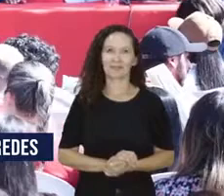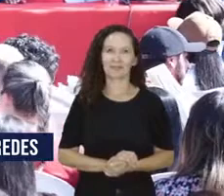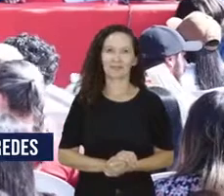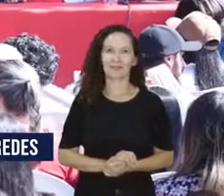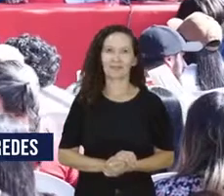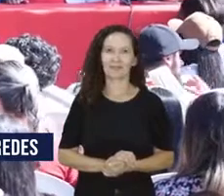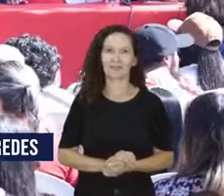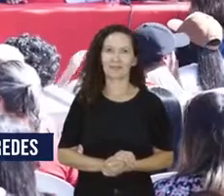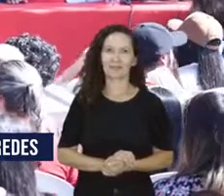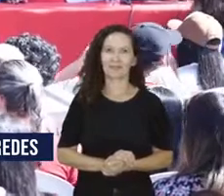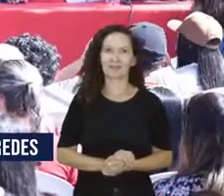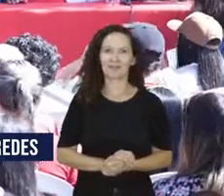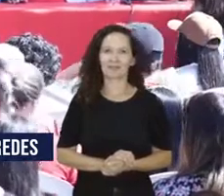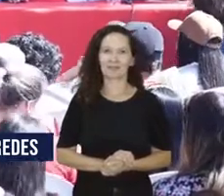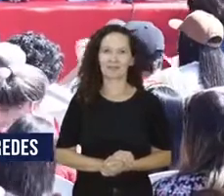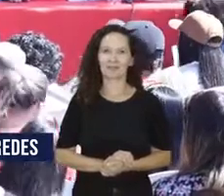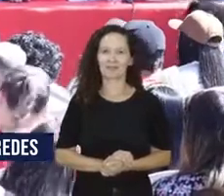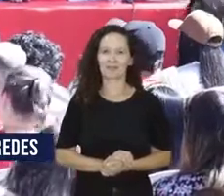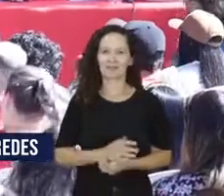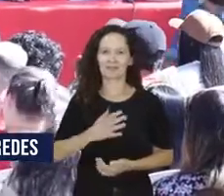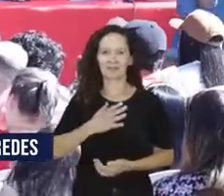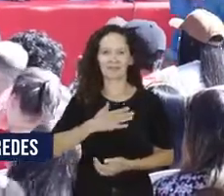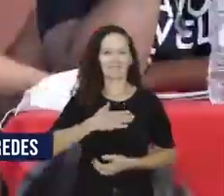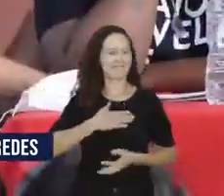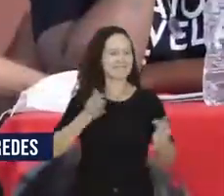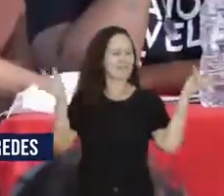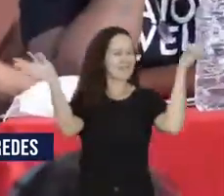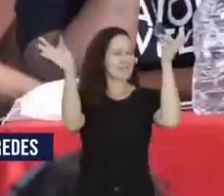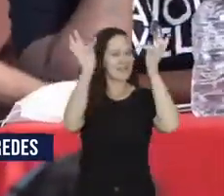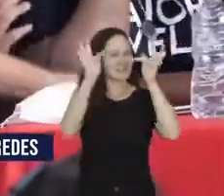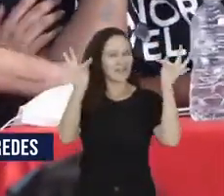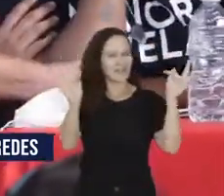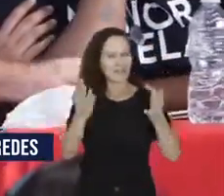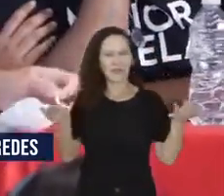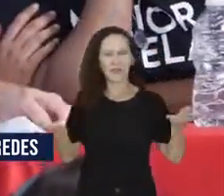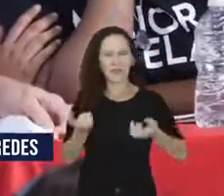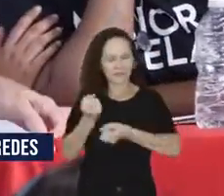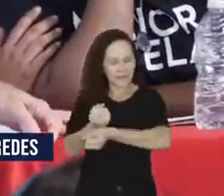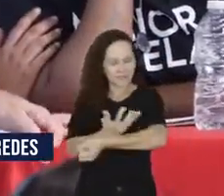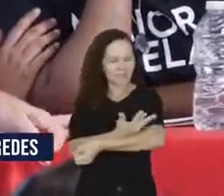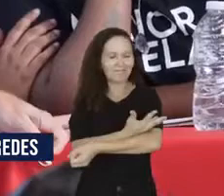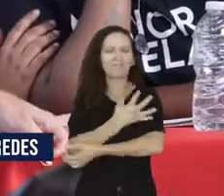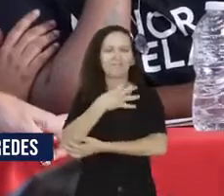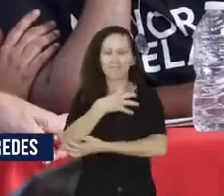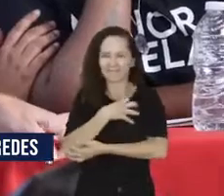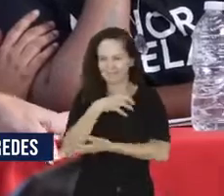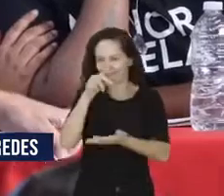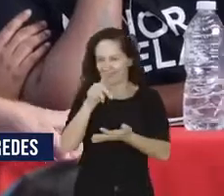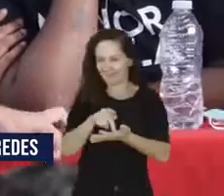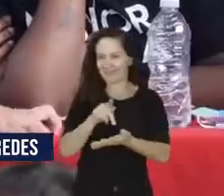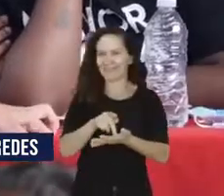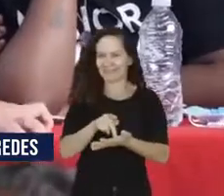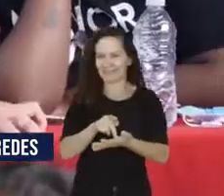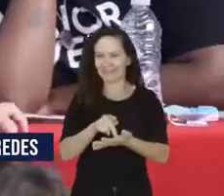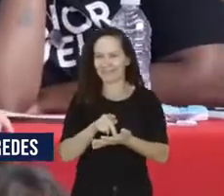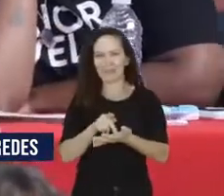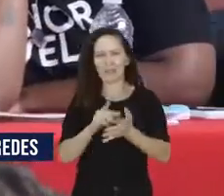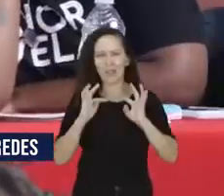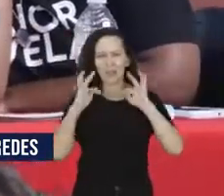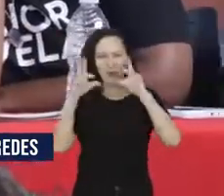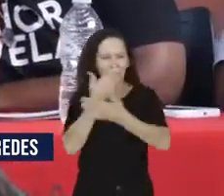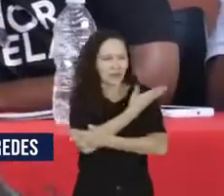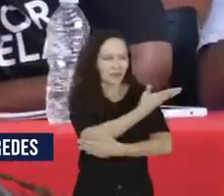Eu estou muito feliz e emocionado por todos vocês estarem